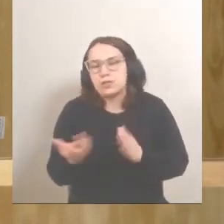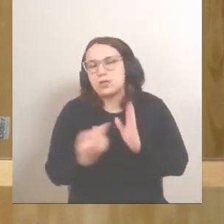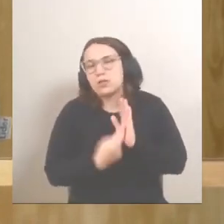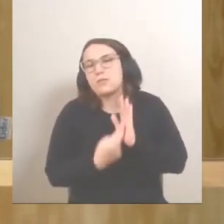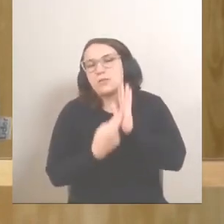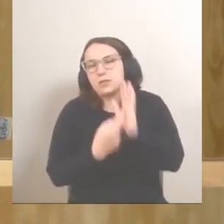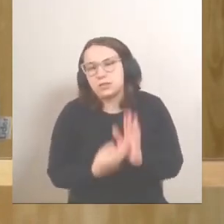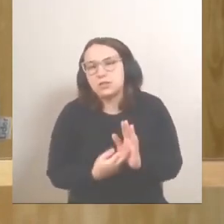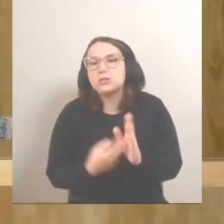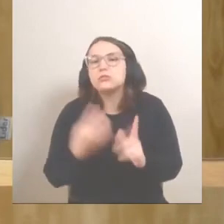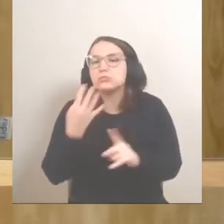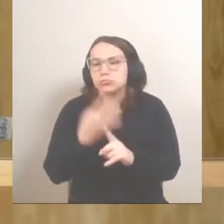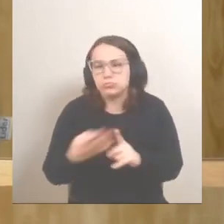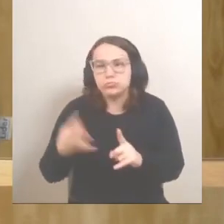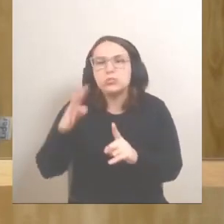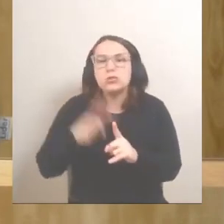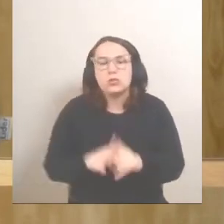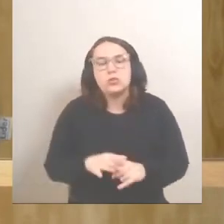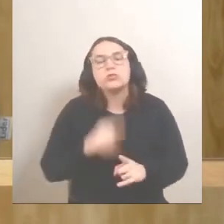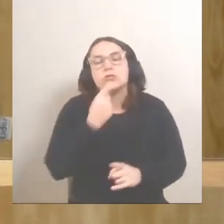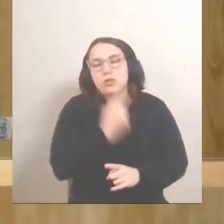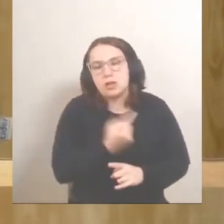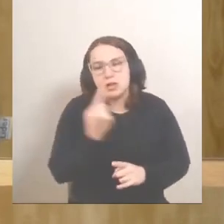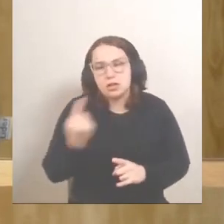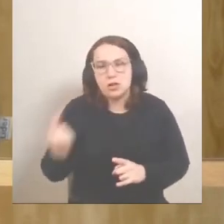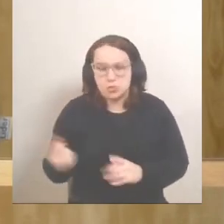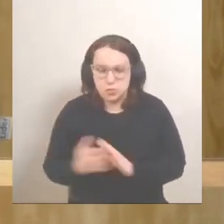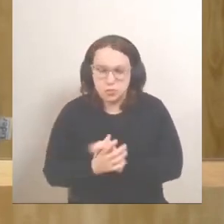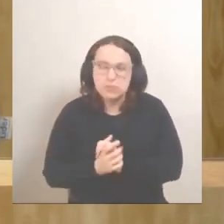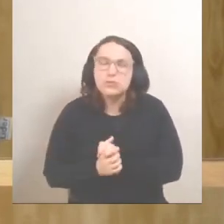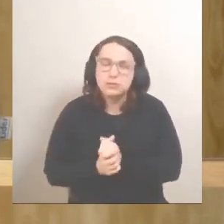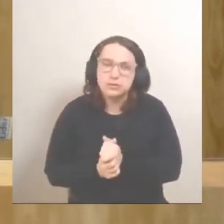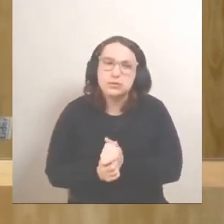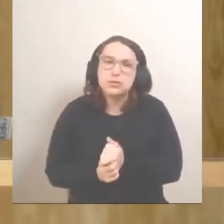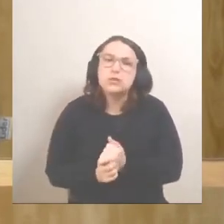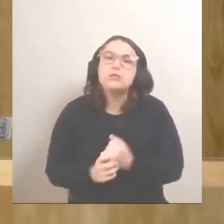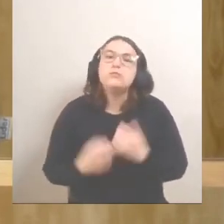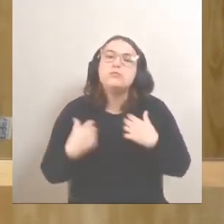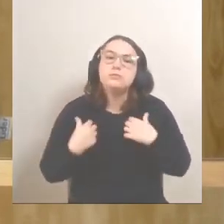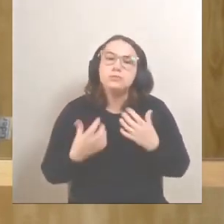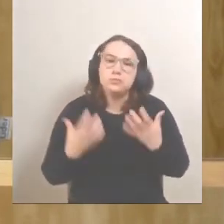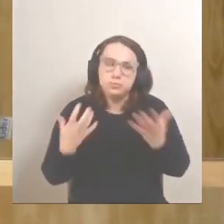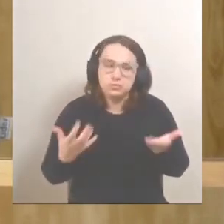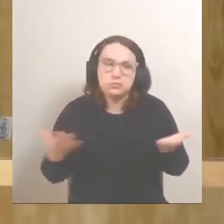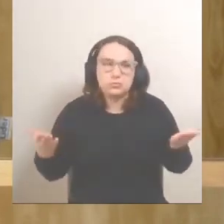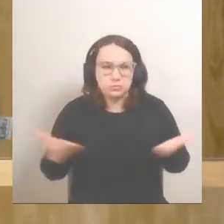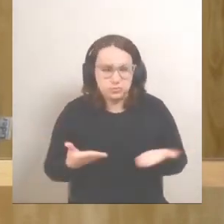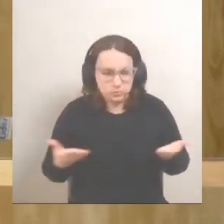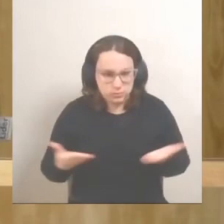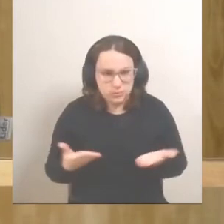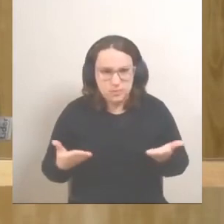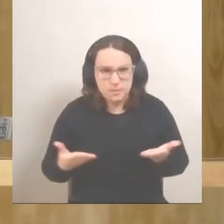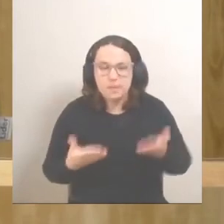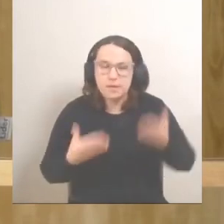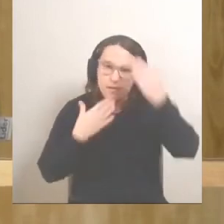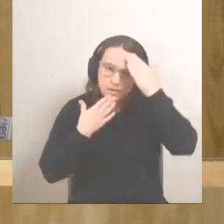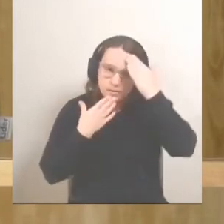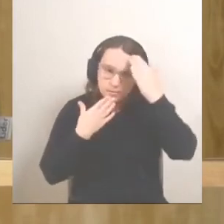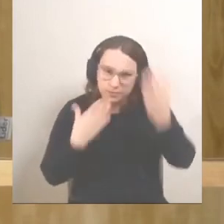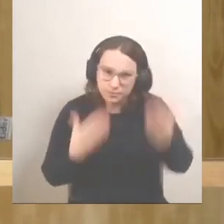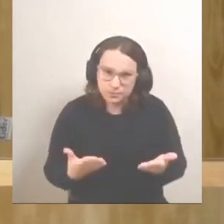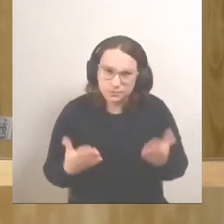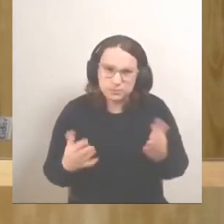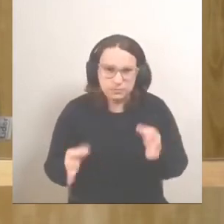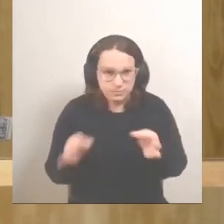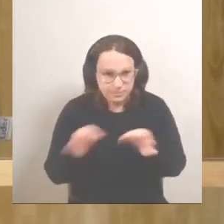são merecedores de cada uma dessas homenagens. E eu queria, nesse momento, agradecer,